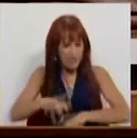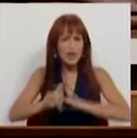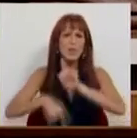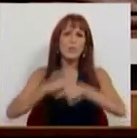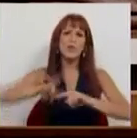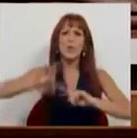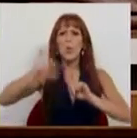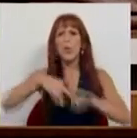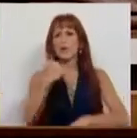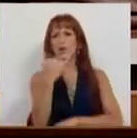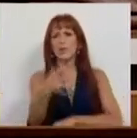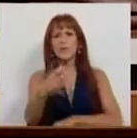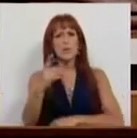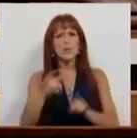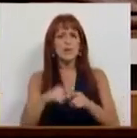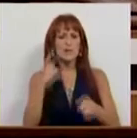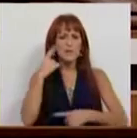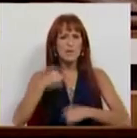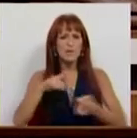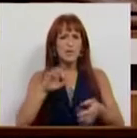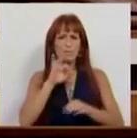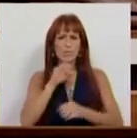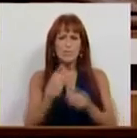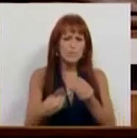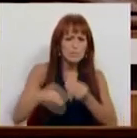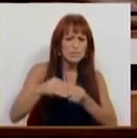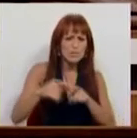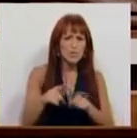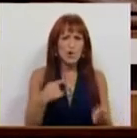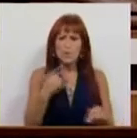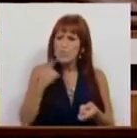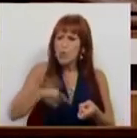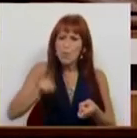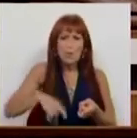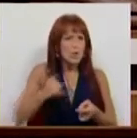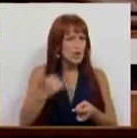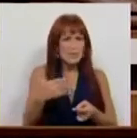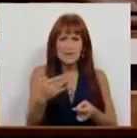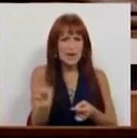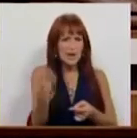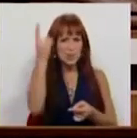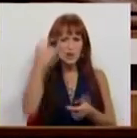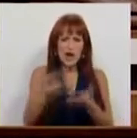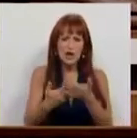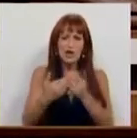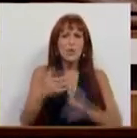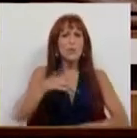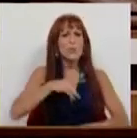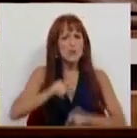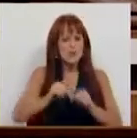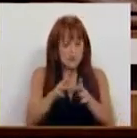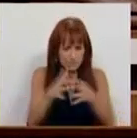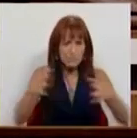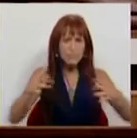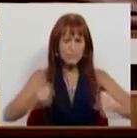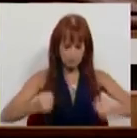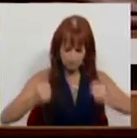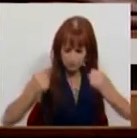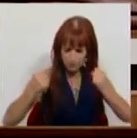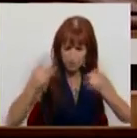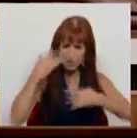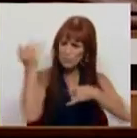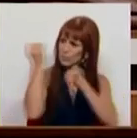de um ano 2016, onde se registaram eventos extraordinários ou não repetíveis em 2017, a economia portuguesa terá um crescimento robusto